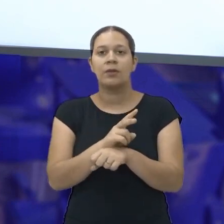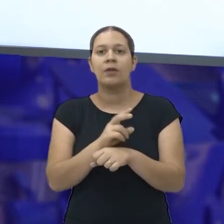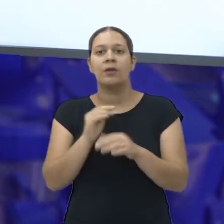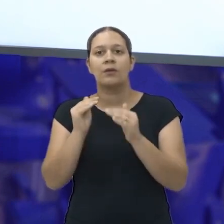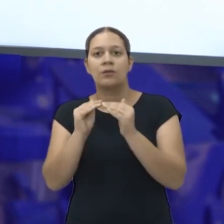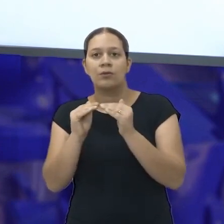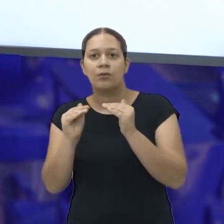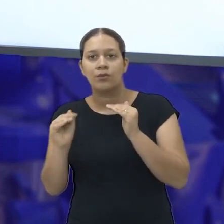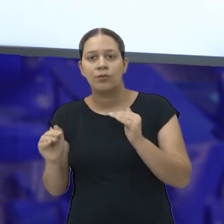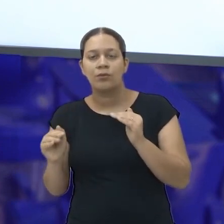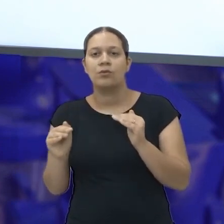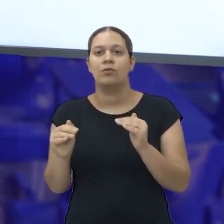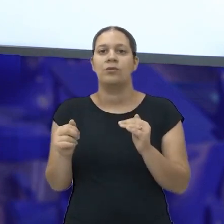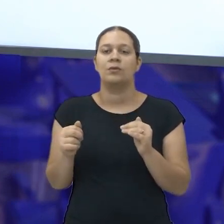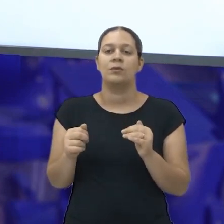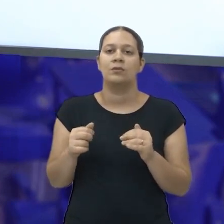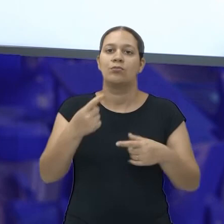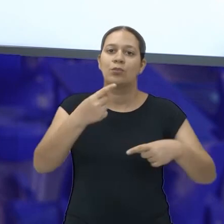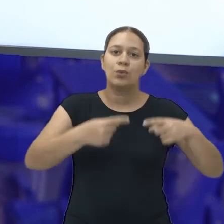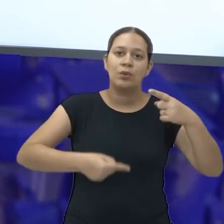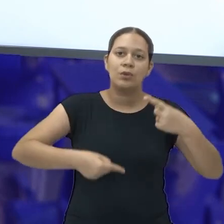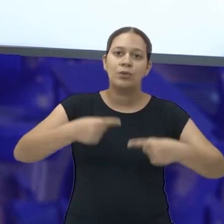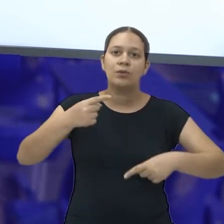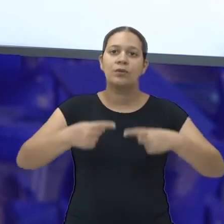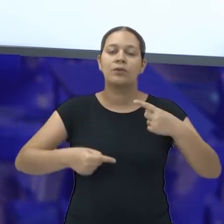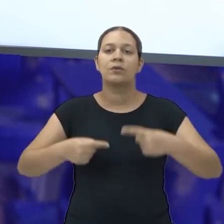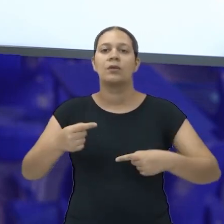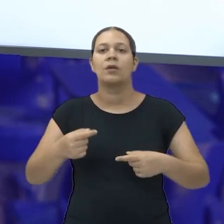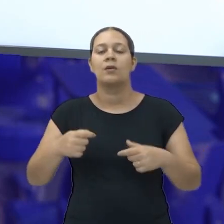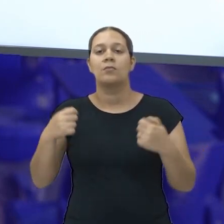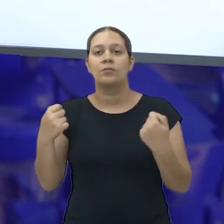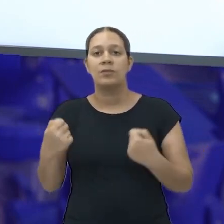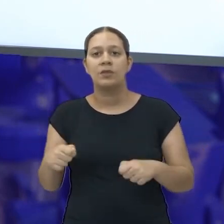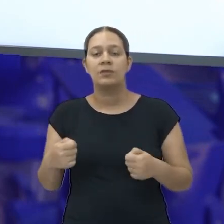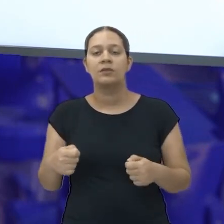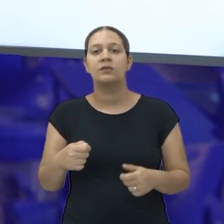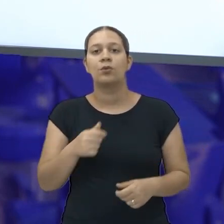uma medida progressista de um político. Mas o político deve